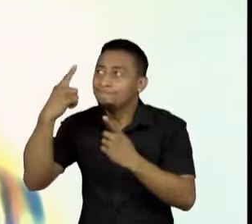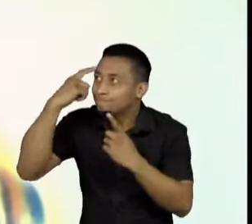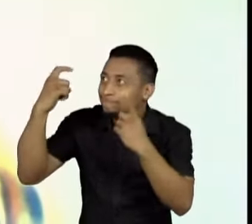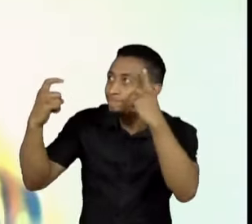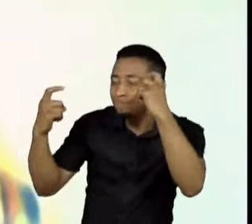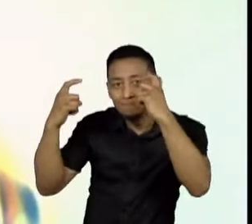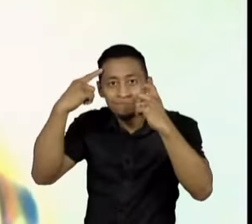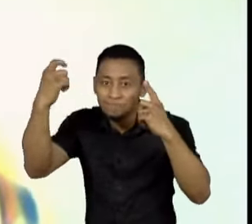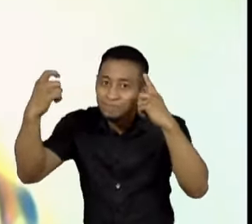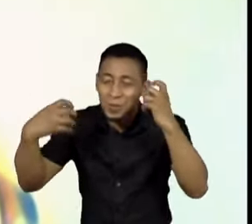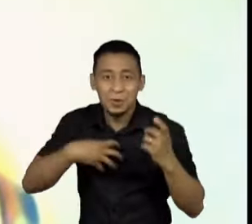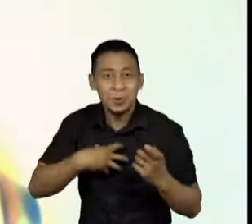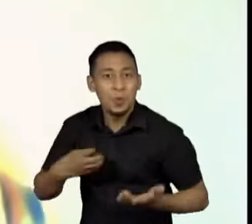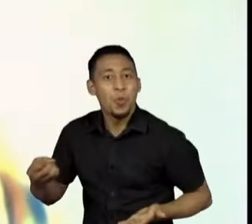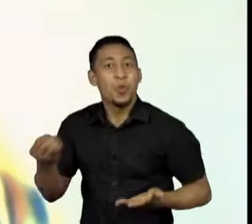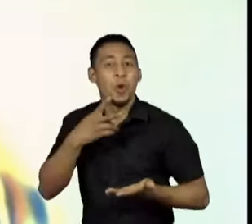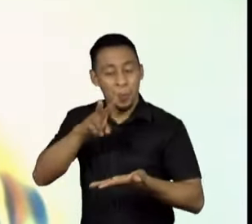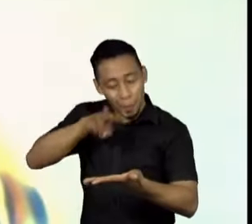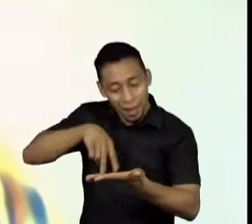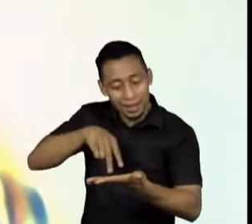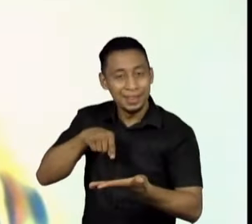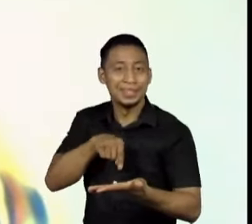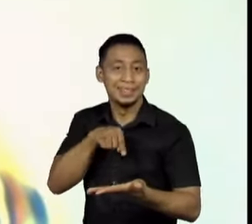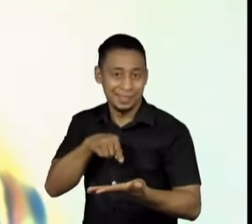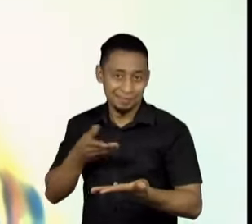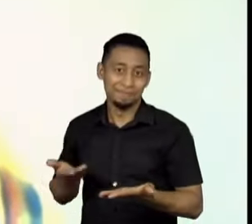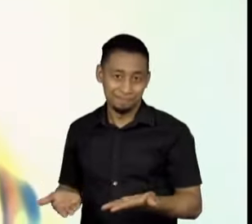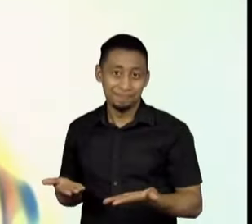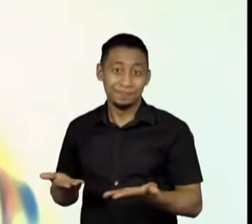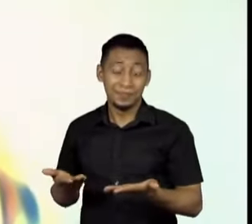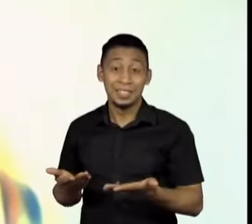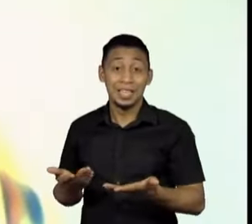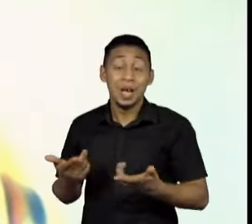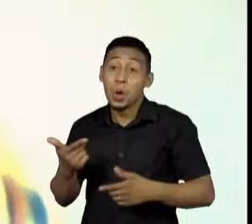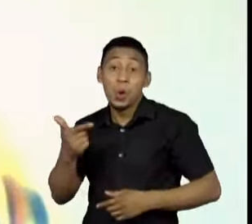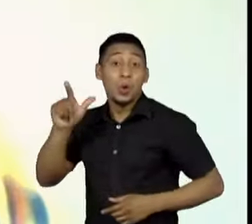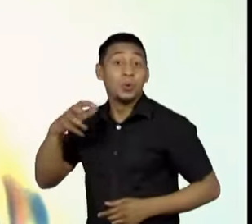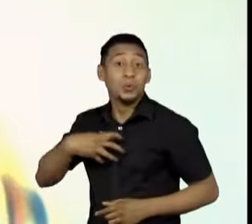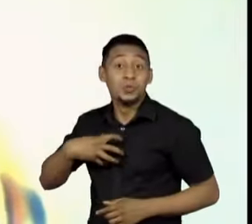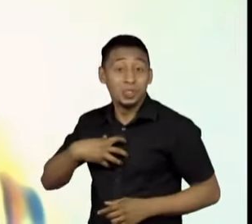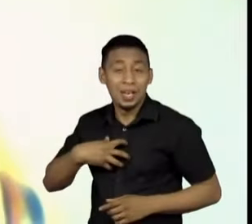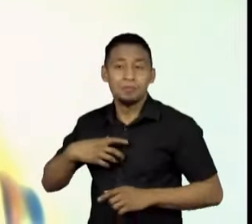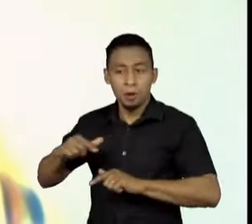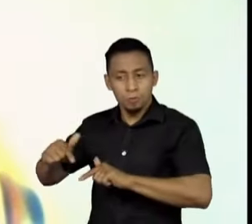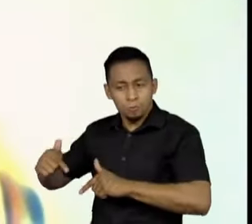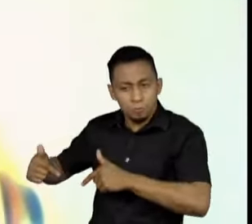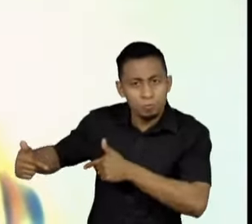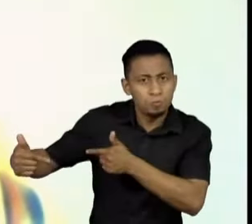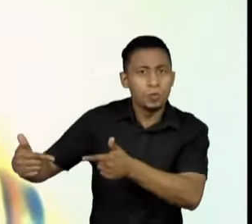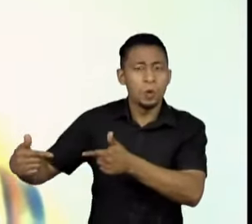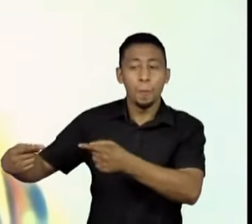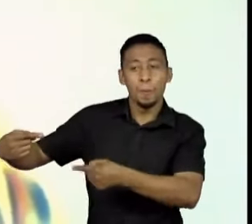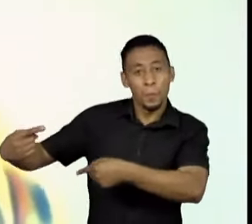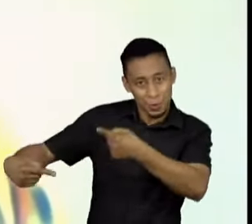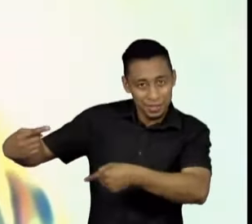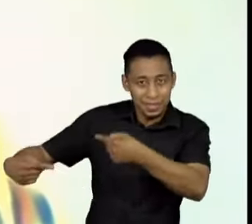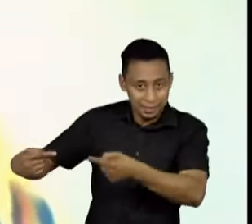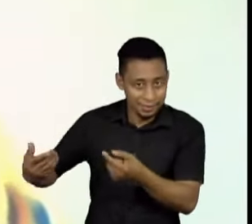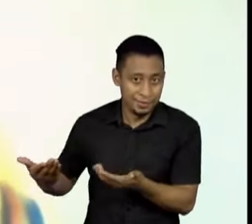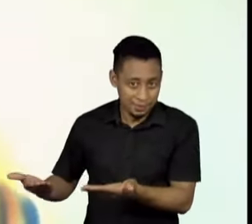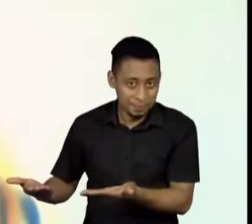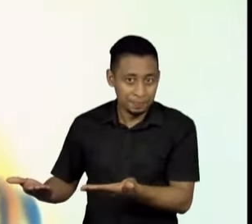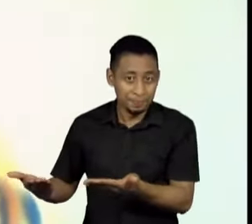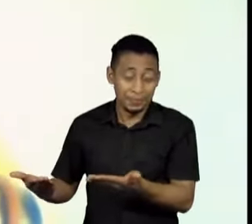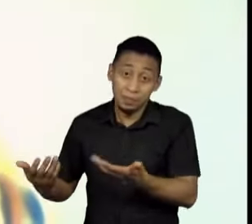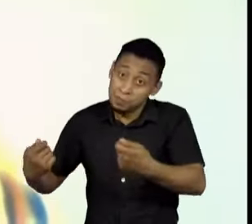de leitura, e nós temos também outras perspectivas políticas também. Não posso deixar